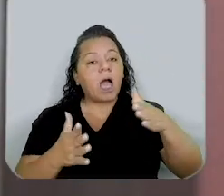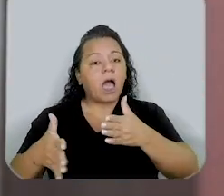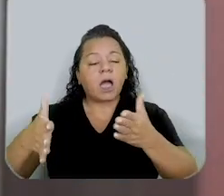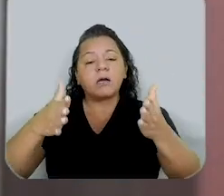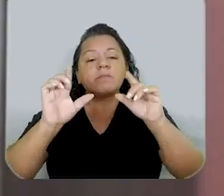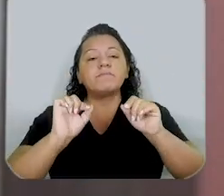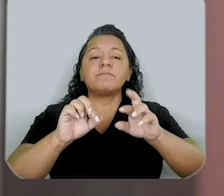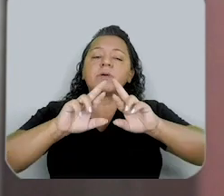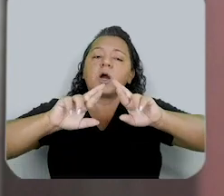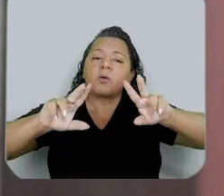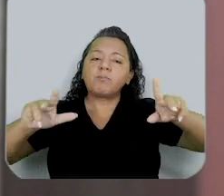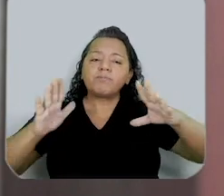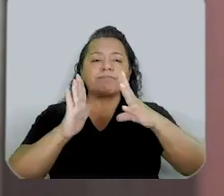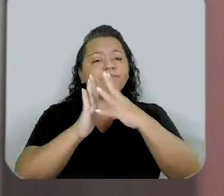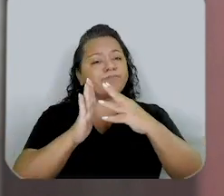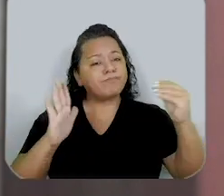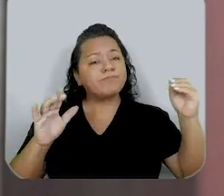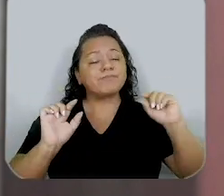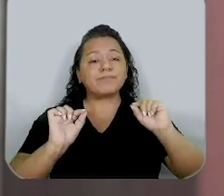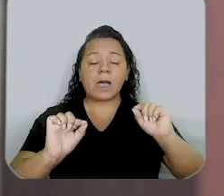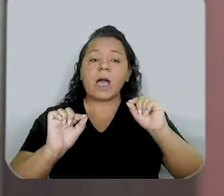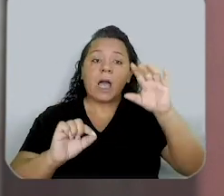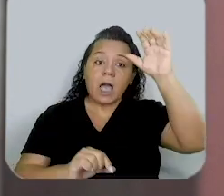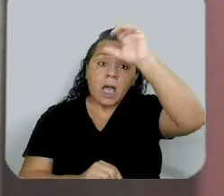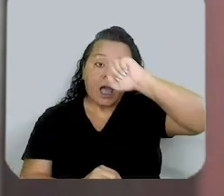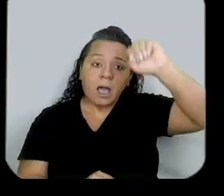e aprender a dialogar nas diferenças.